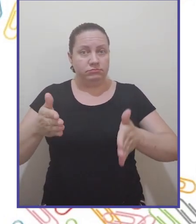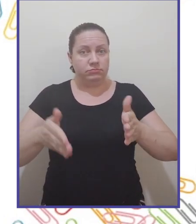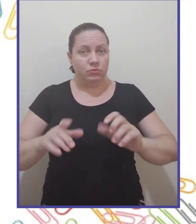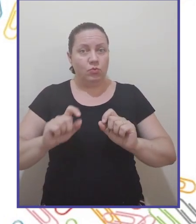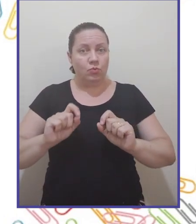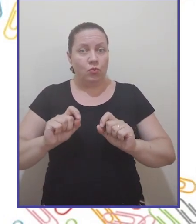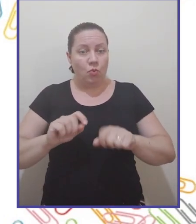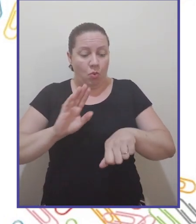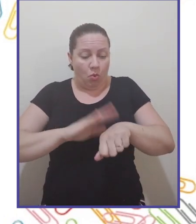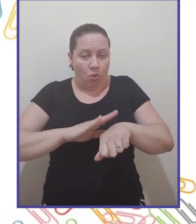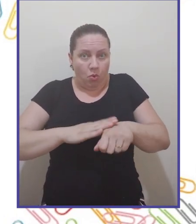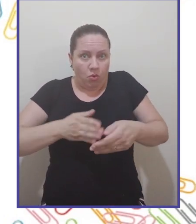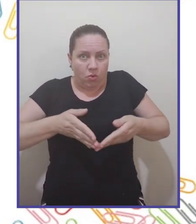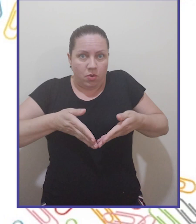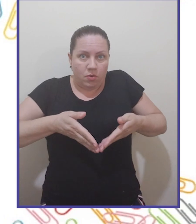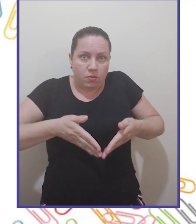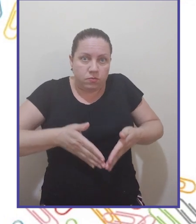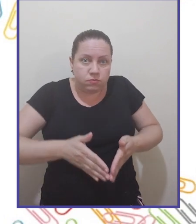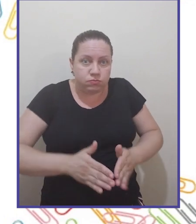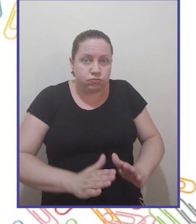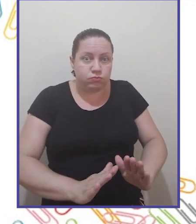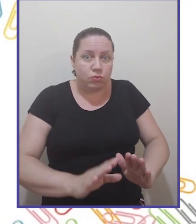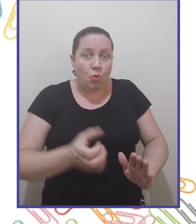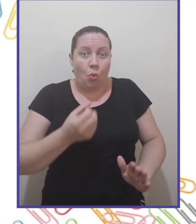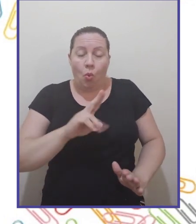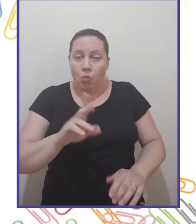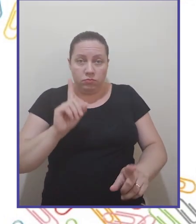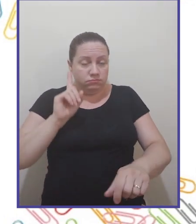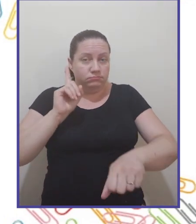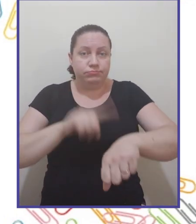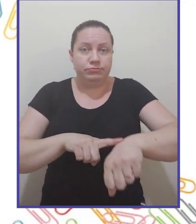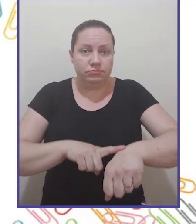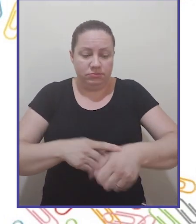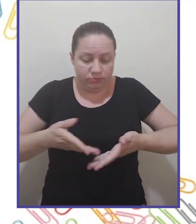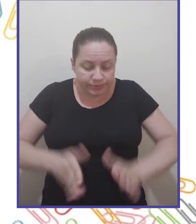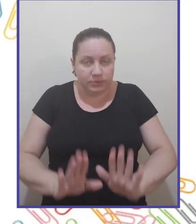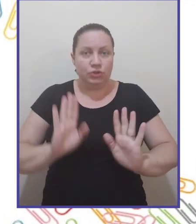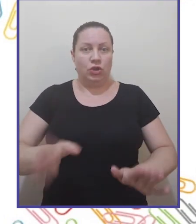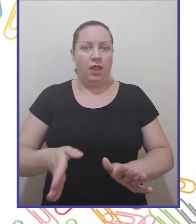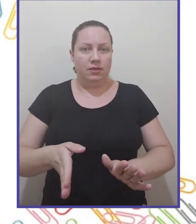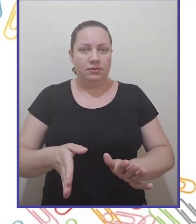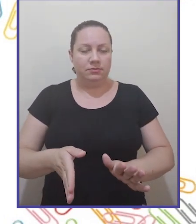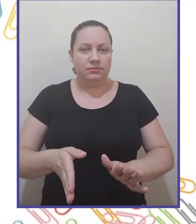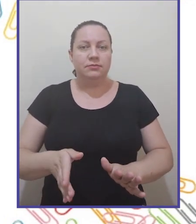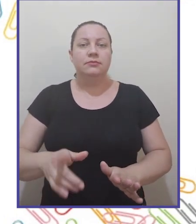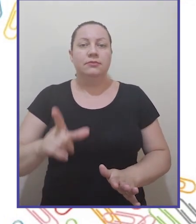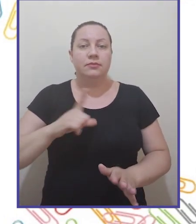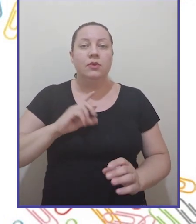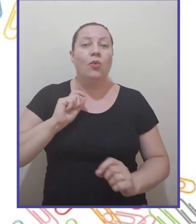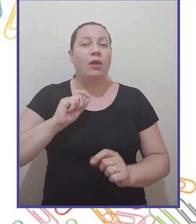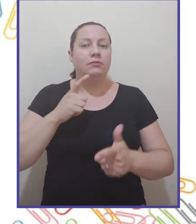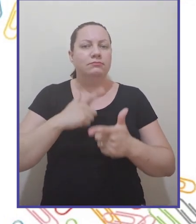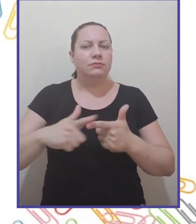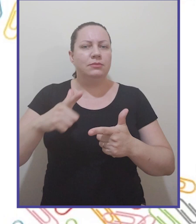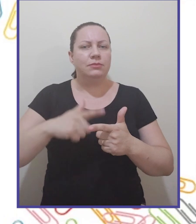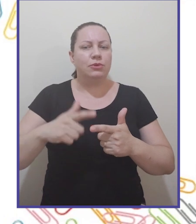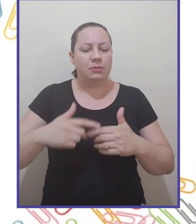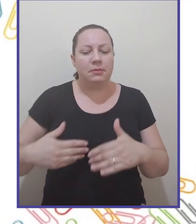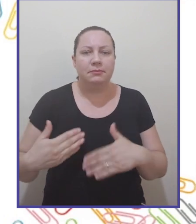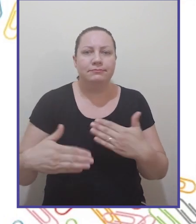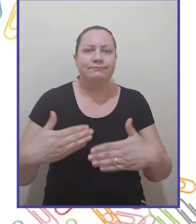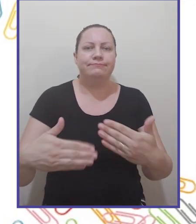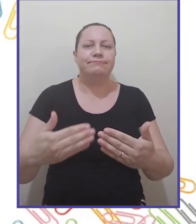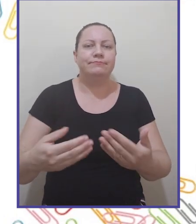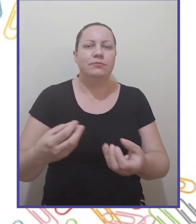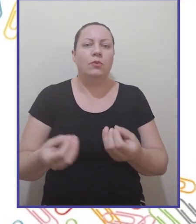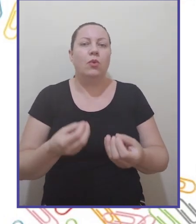corresponde ao momento do nascimento ou imediatamente após o parto, envolvendo toda a problemática decorrente